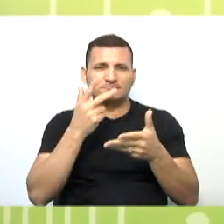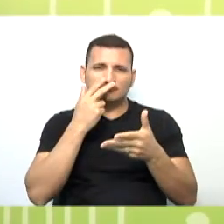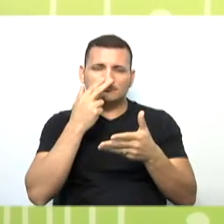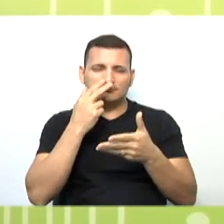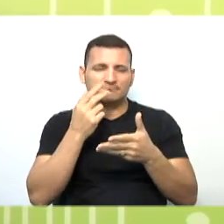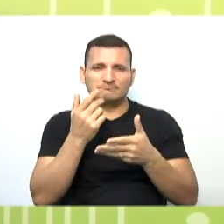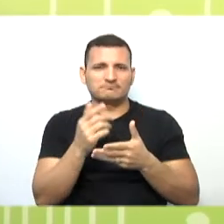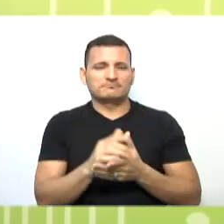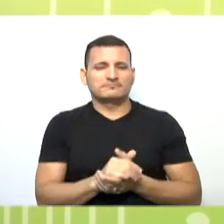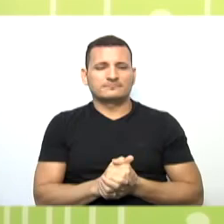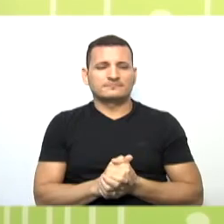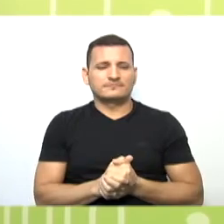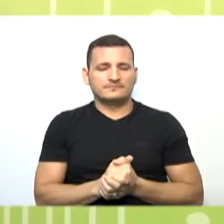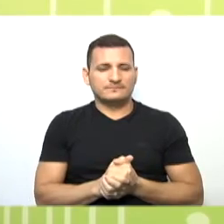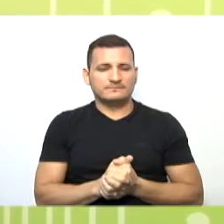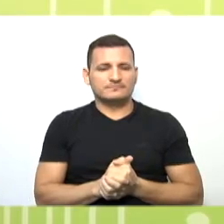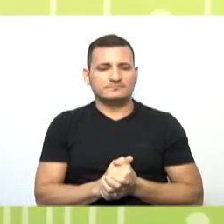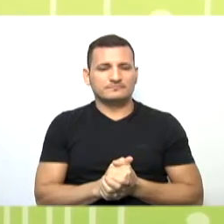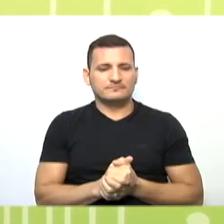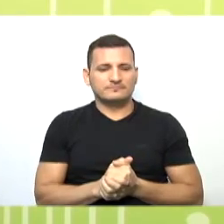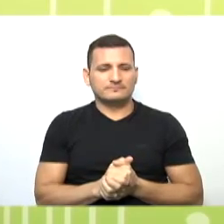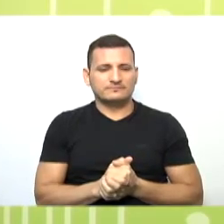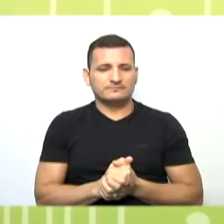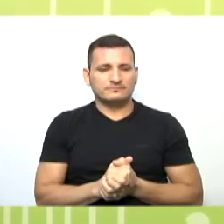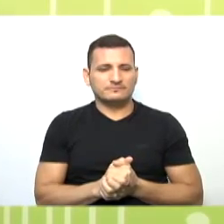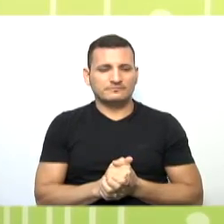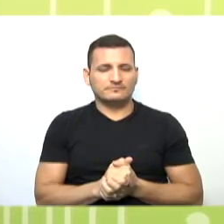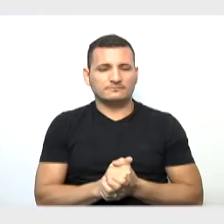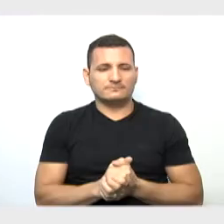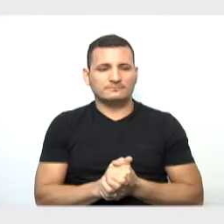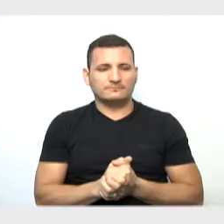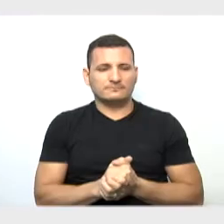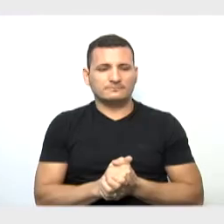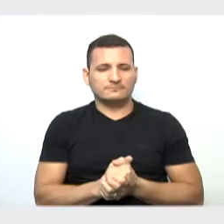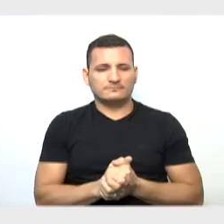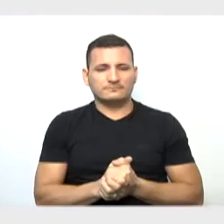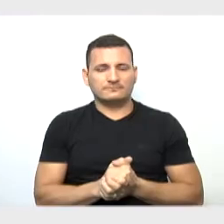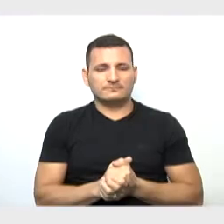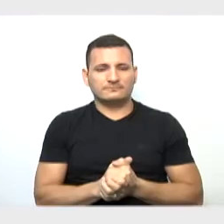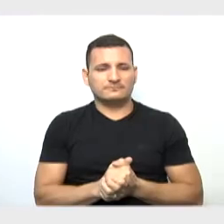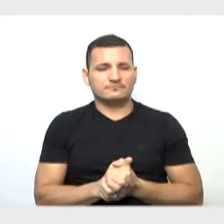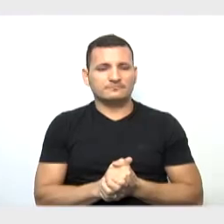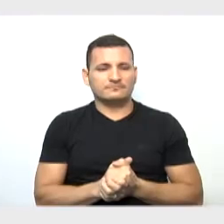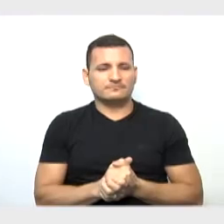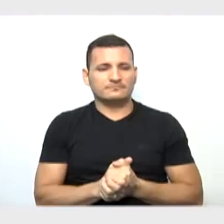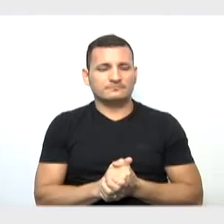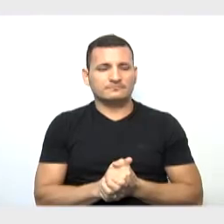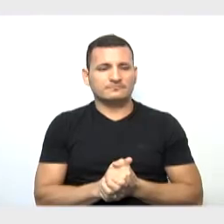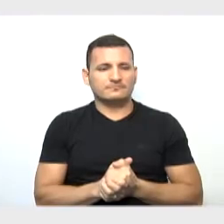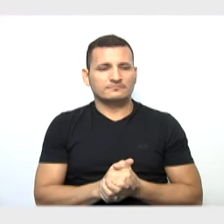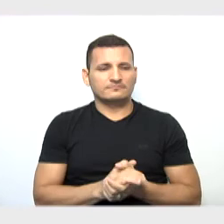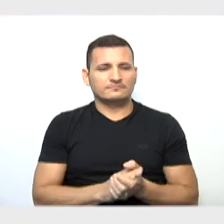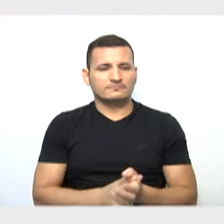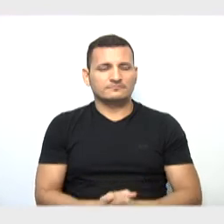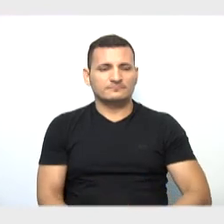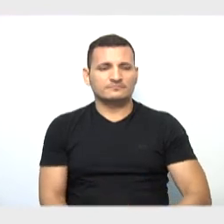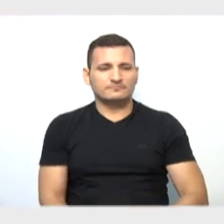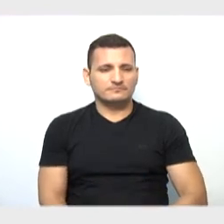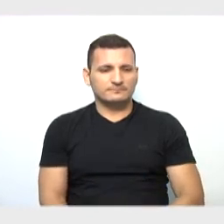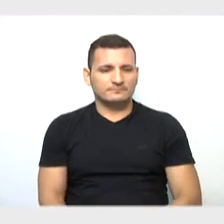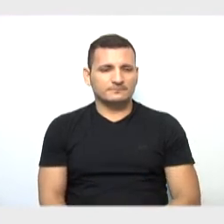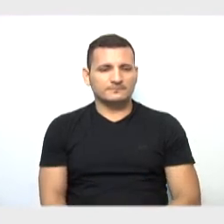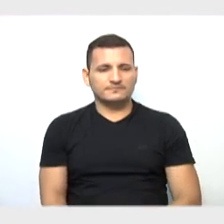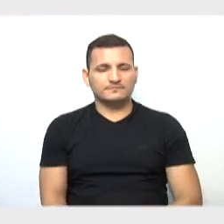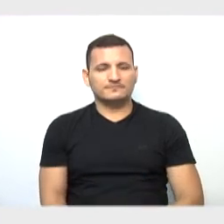só. Entenderam? É muito massa isso daí, gente. Volta para cá. Vamos lá, vamos terminar. Então aqui eu